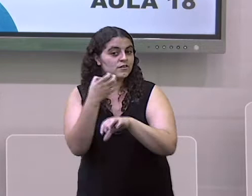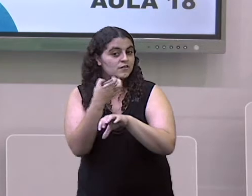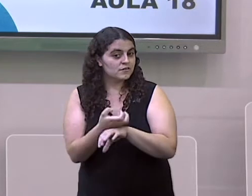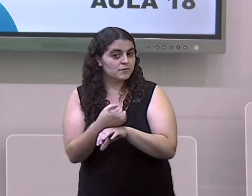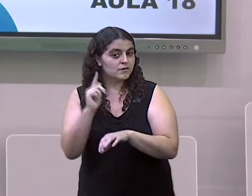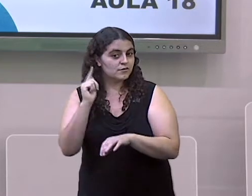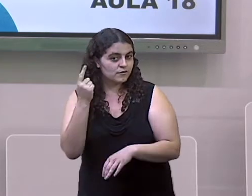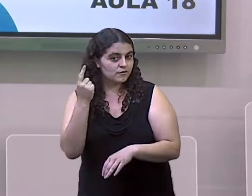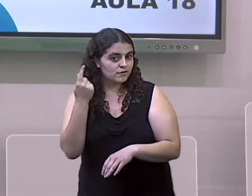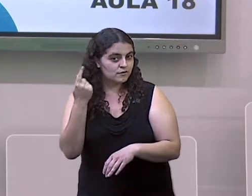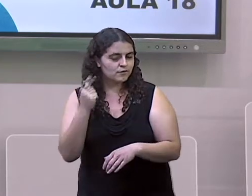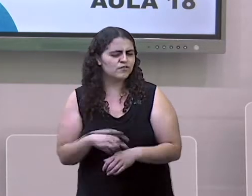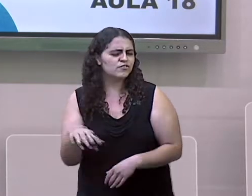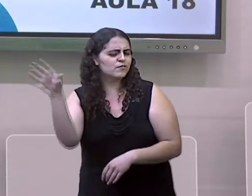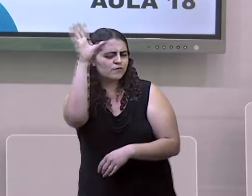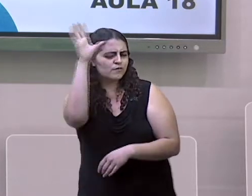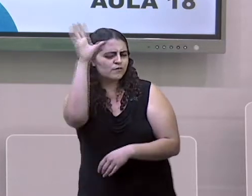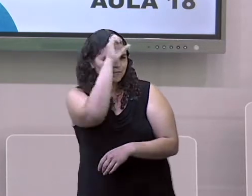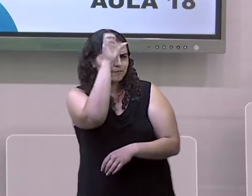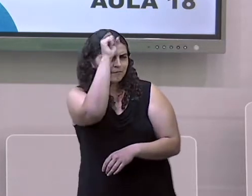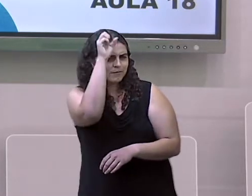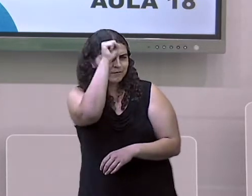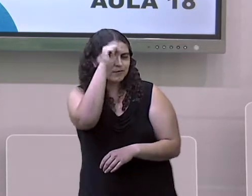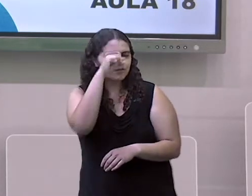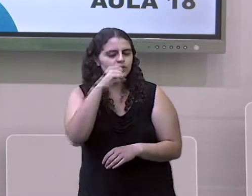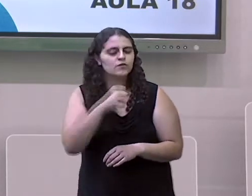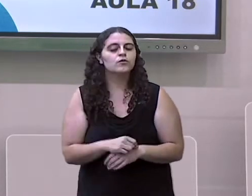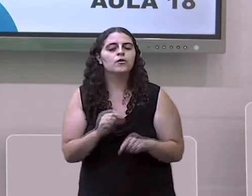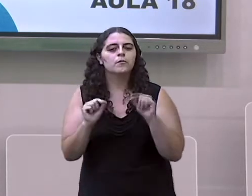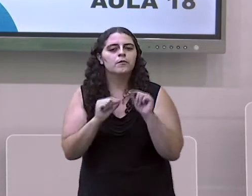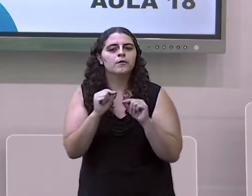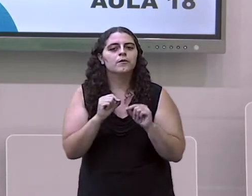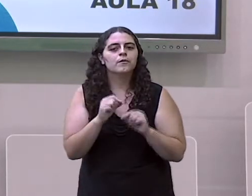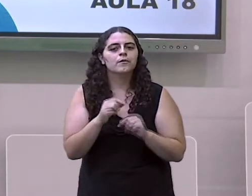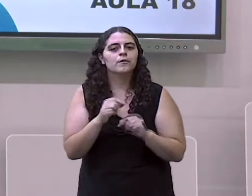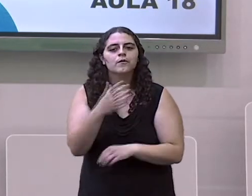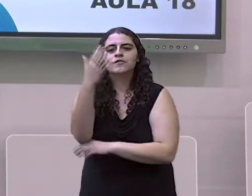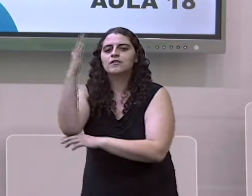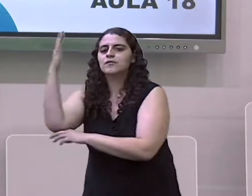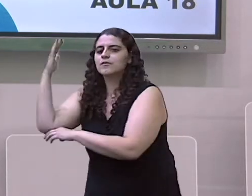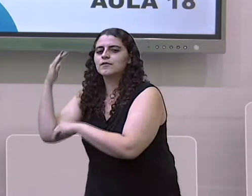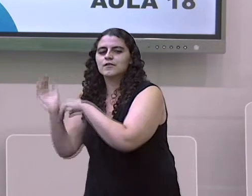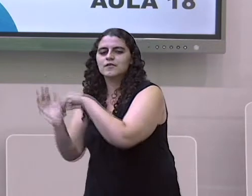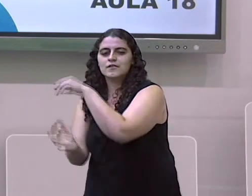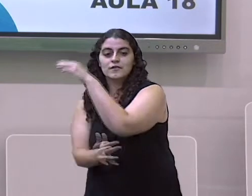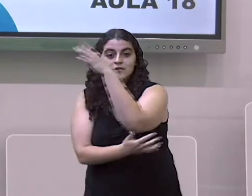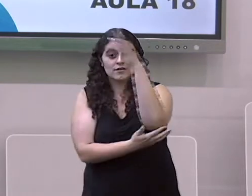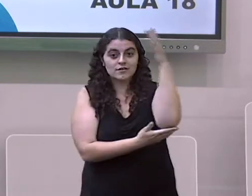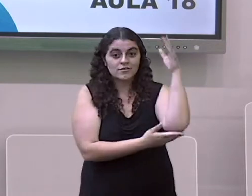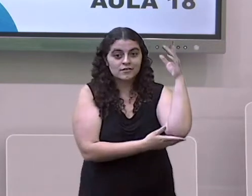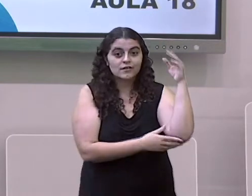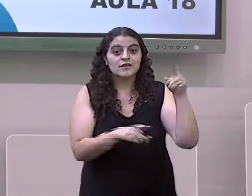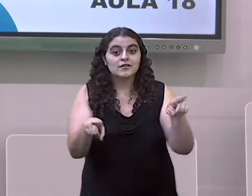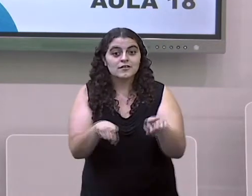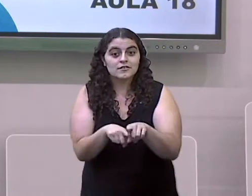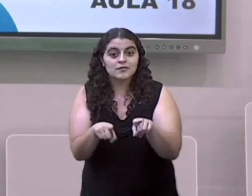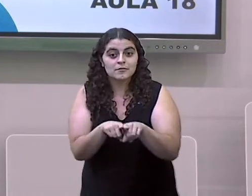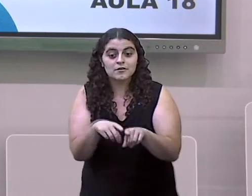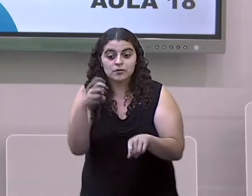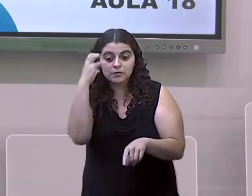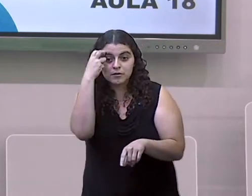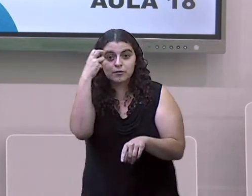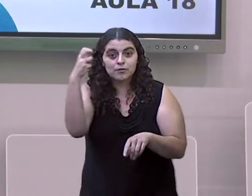Geografia, nosso objeto de conhecimento é a paisagem natural e cultural, ou conhecido também